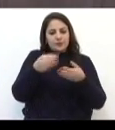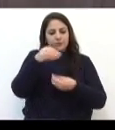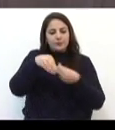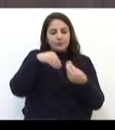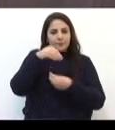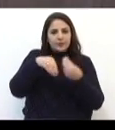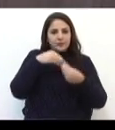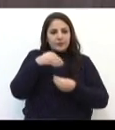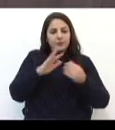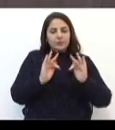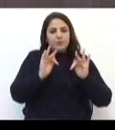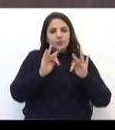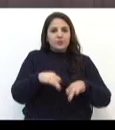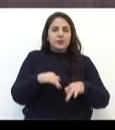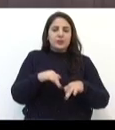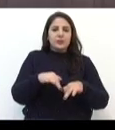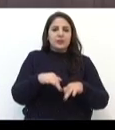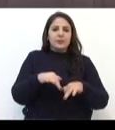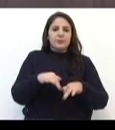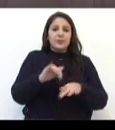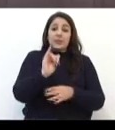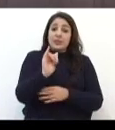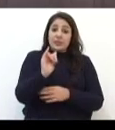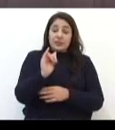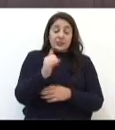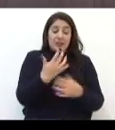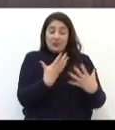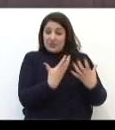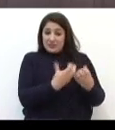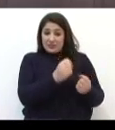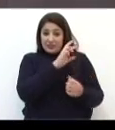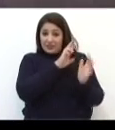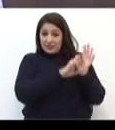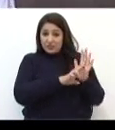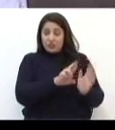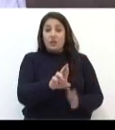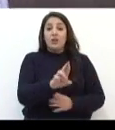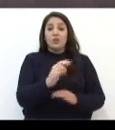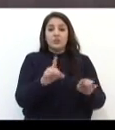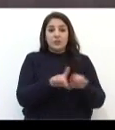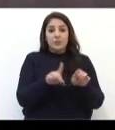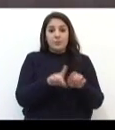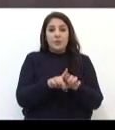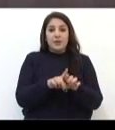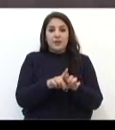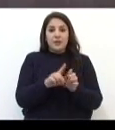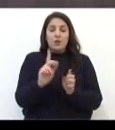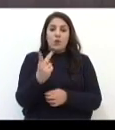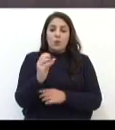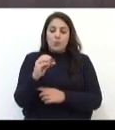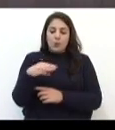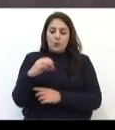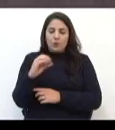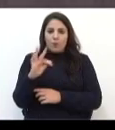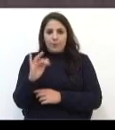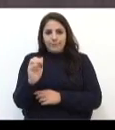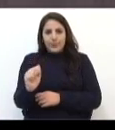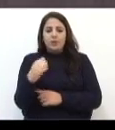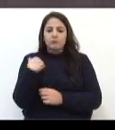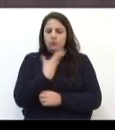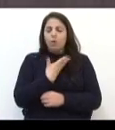Parlamentar Mista em combate à intolerância, à homofobia e preconceito racial. Nós estamos muito esperançosos e estamos cientes,